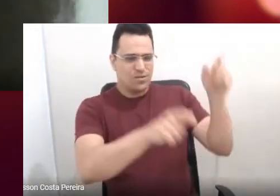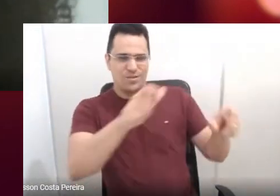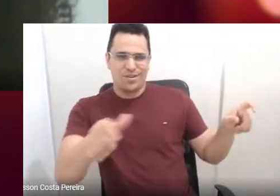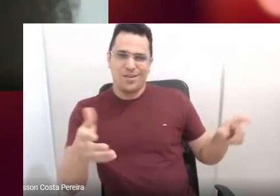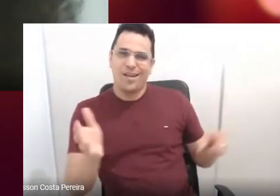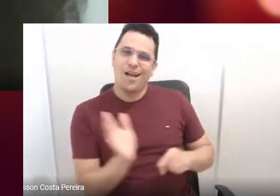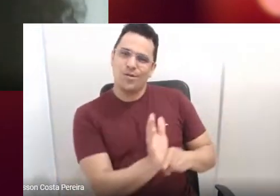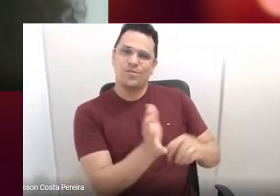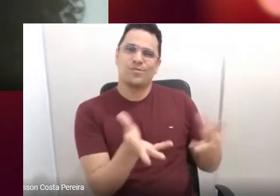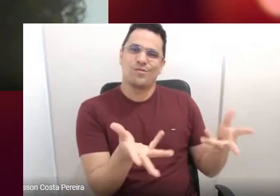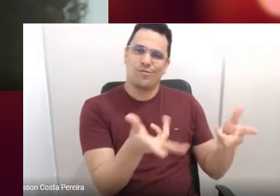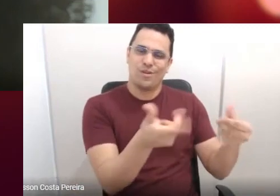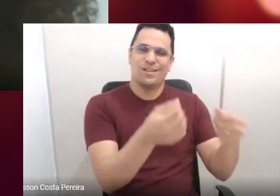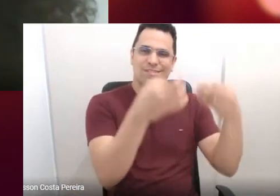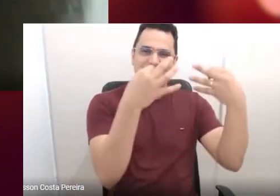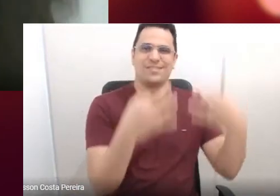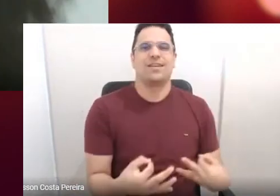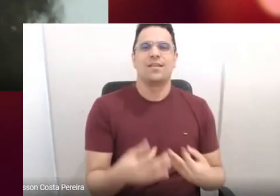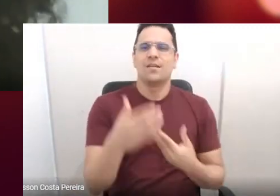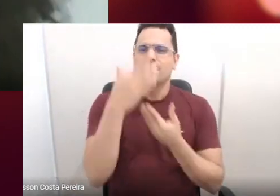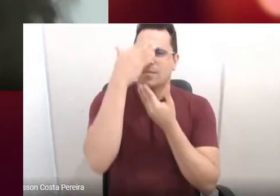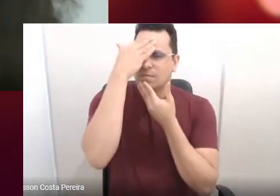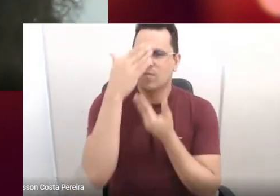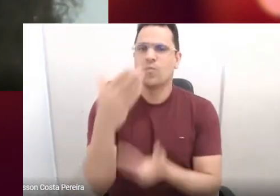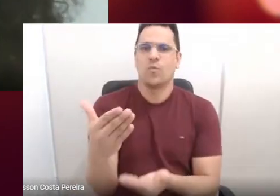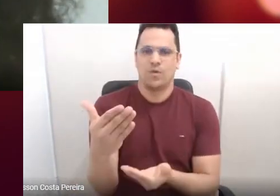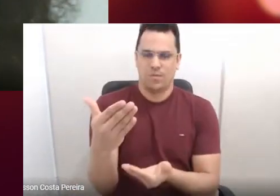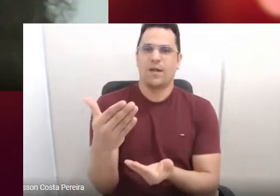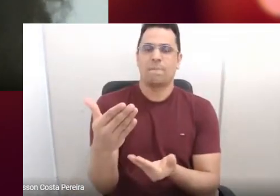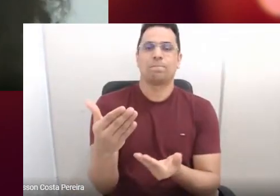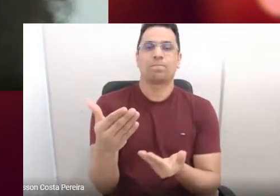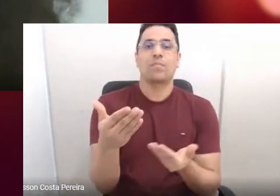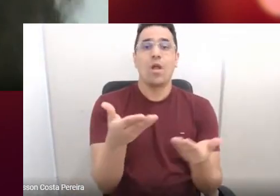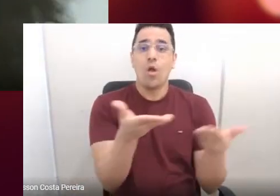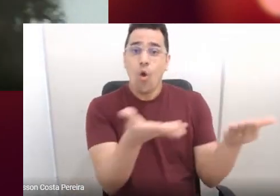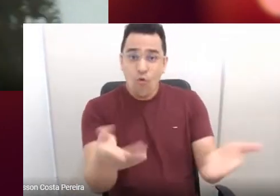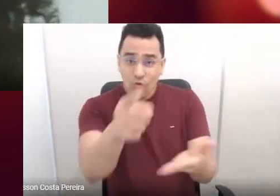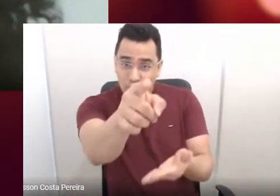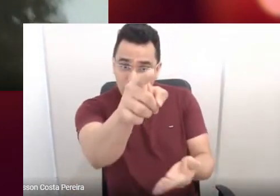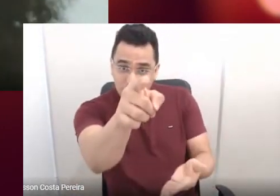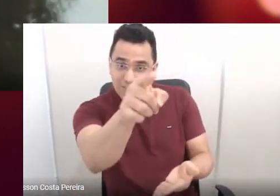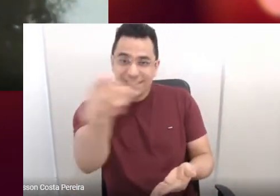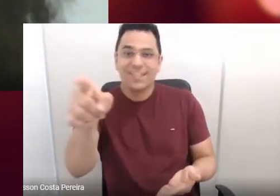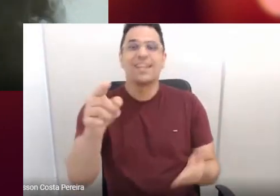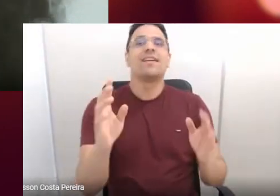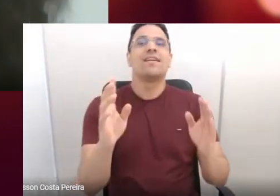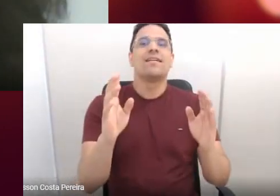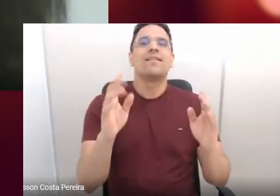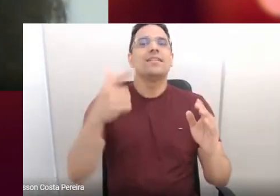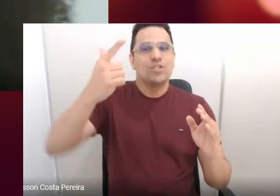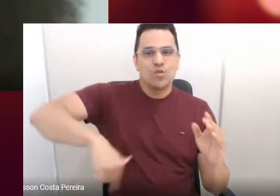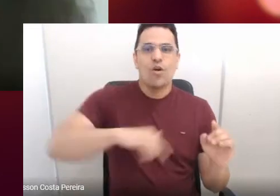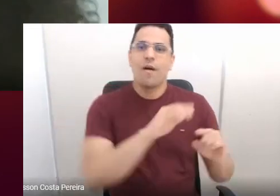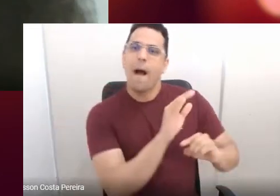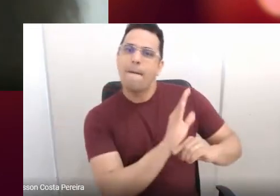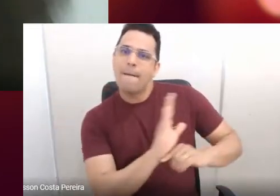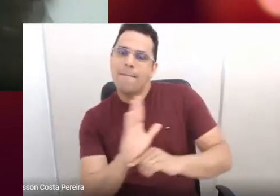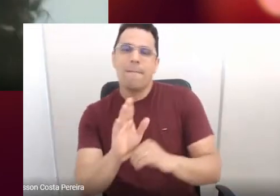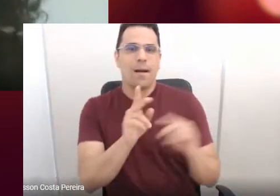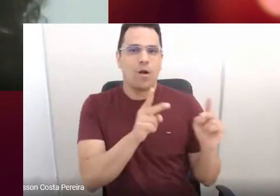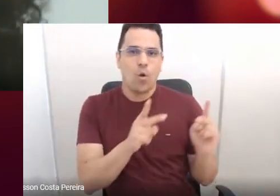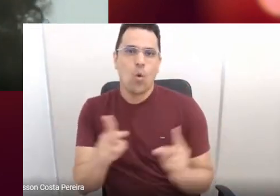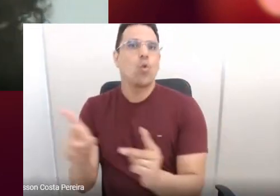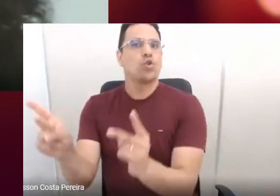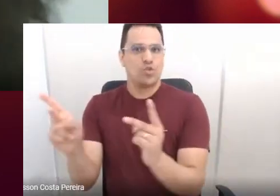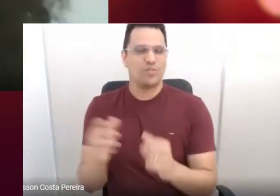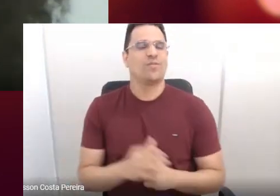de serviço público com qualidade, né? Então, agradecida, né, imensamente, e eu convido vocês, né,